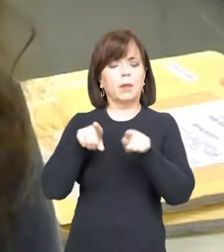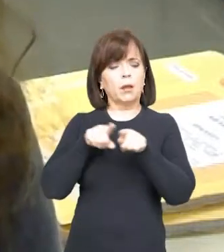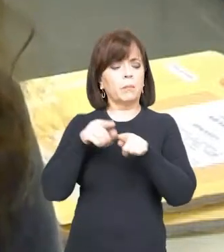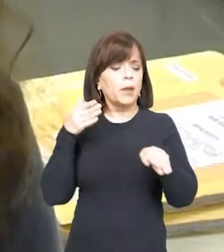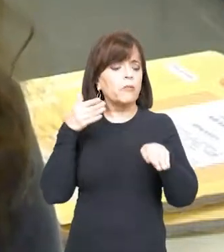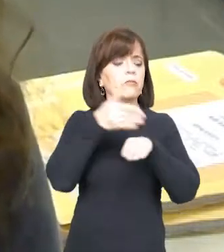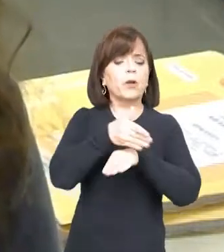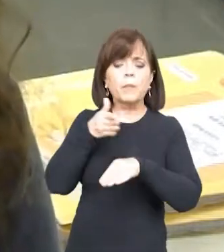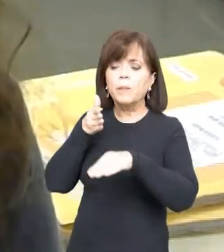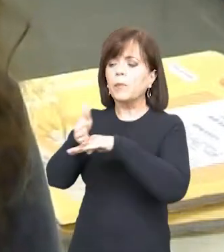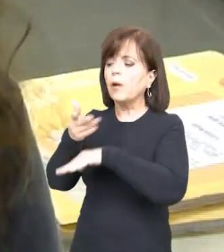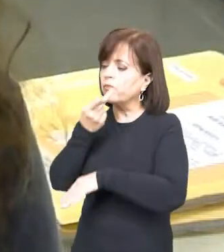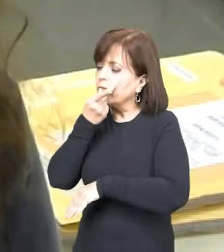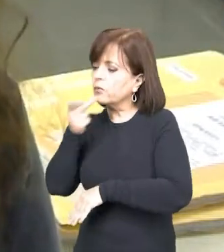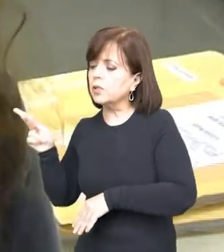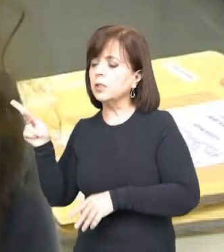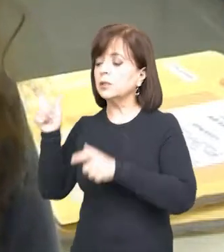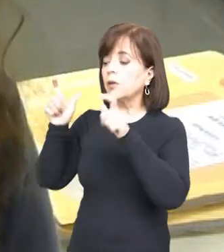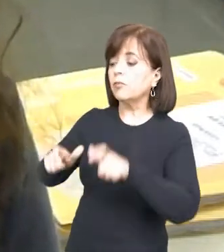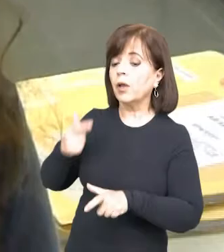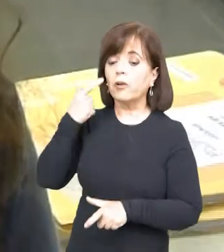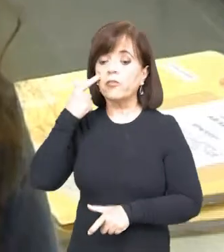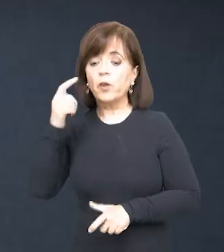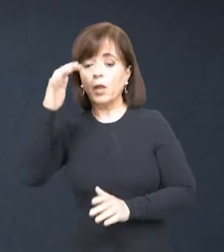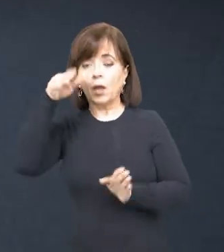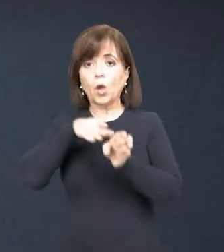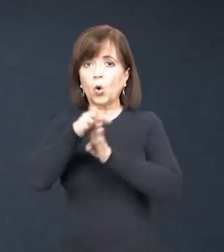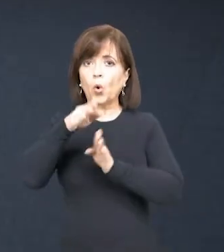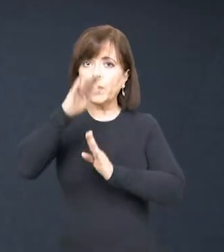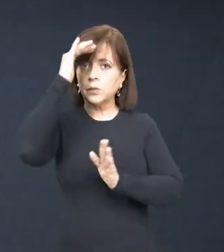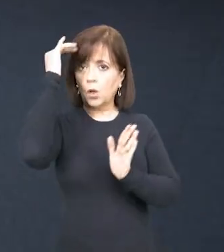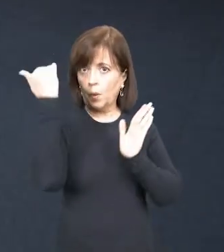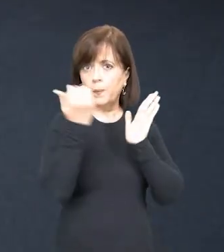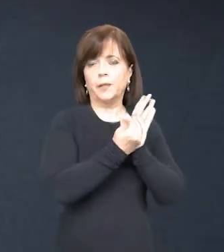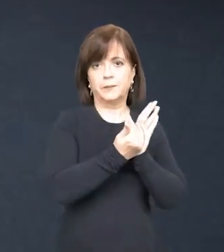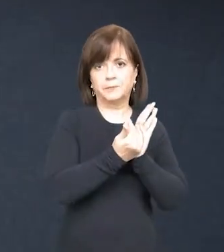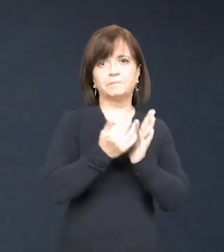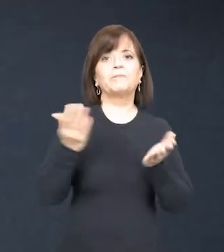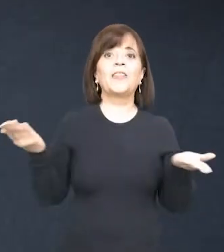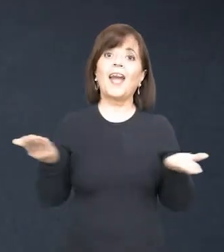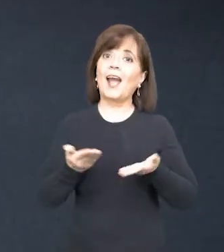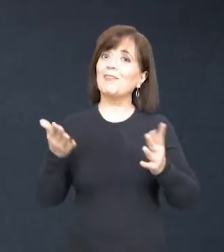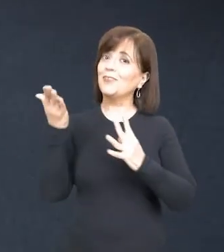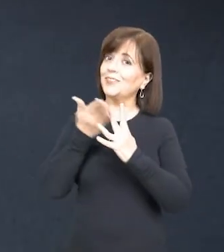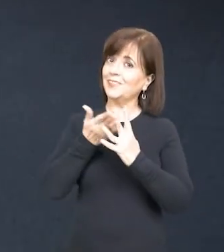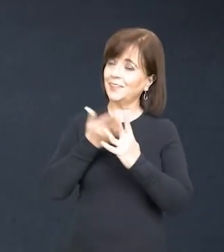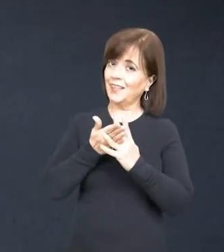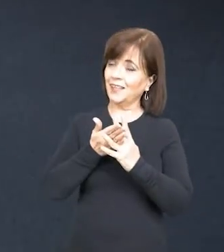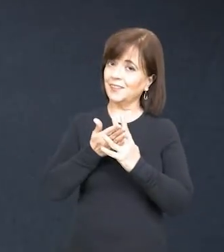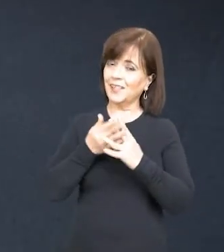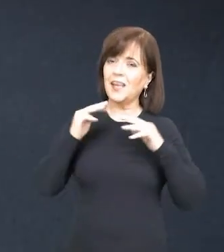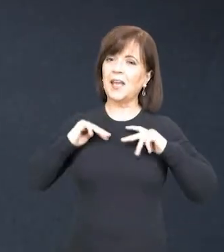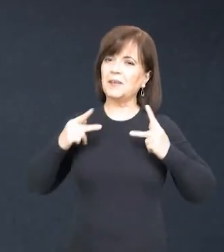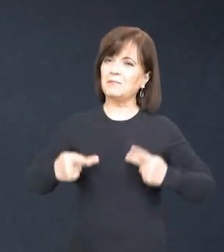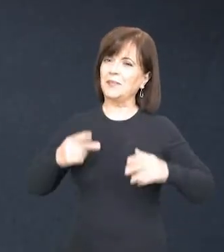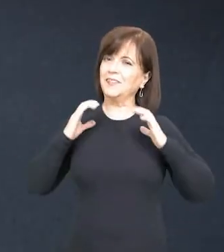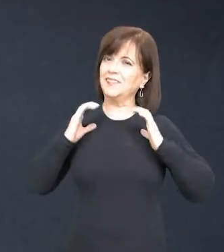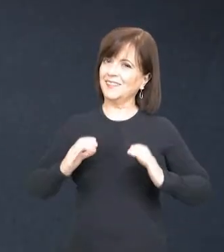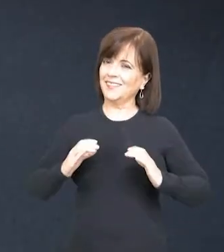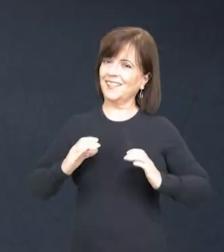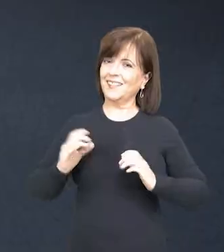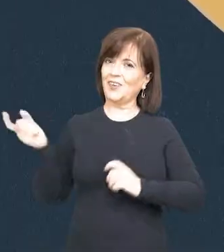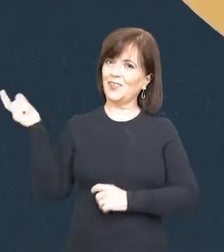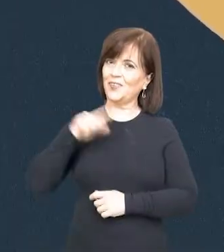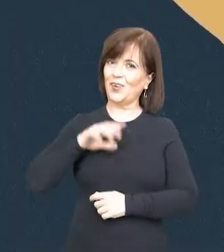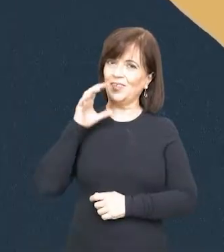vacinação para verificar se essa recomendação está sendo cumprida. E agora nós vamos fazer um rápido intervalo. O MP Cidadão volta